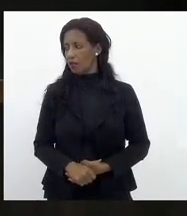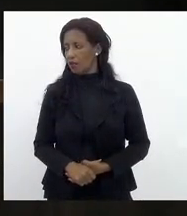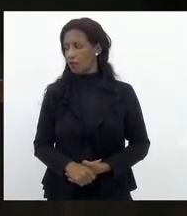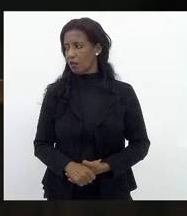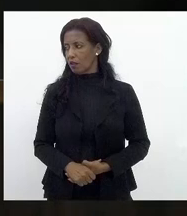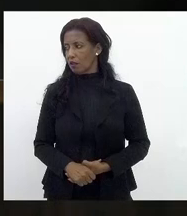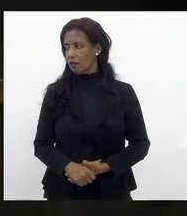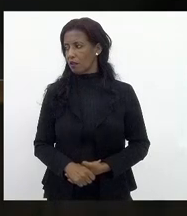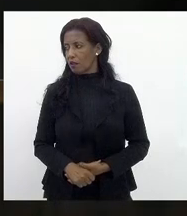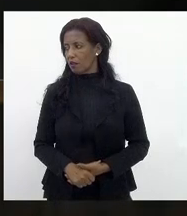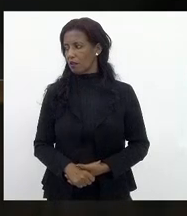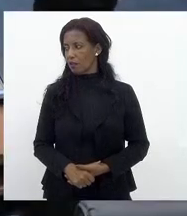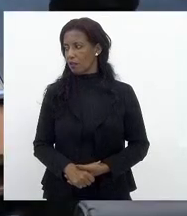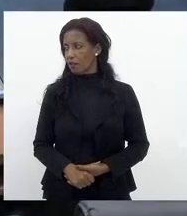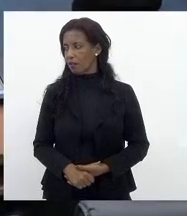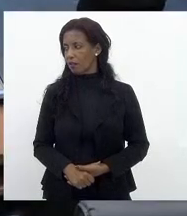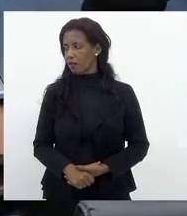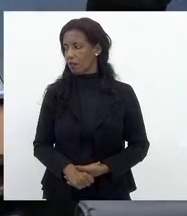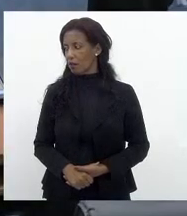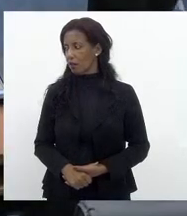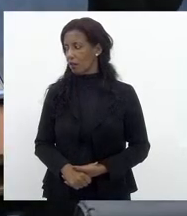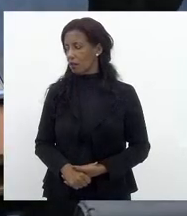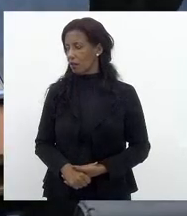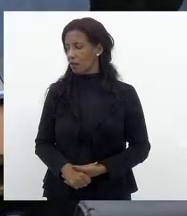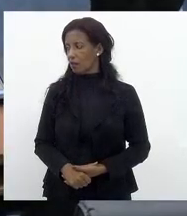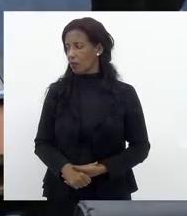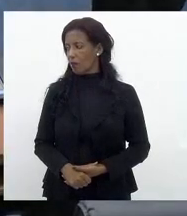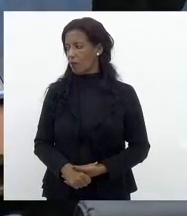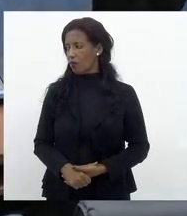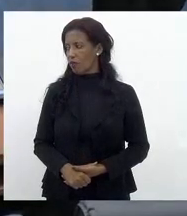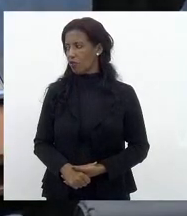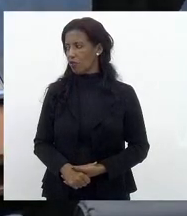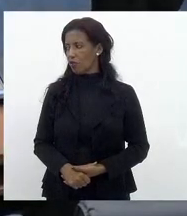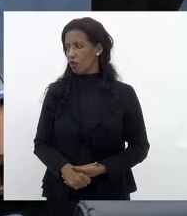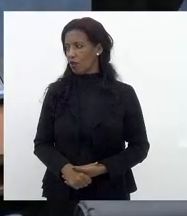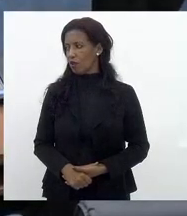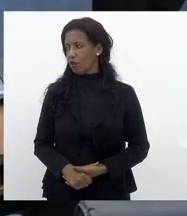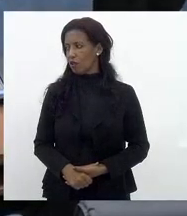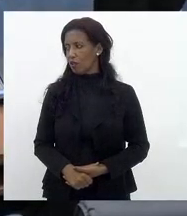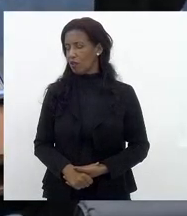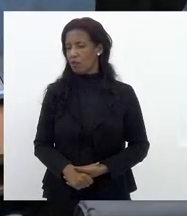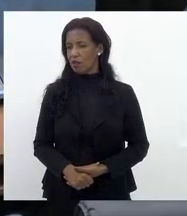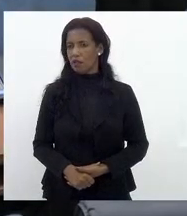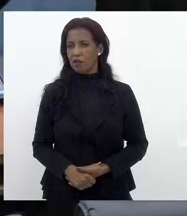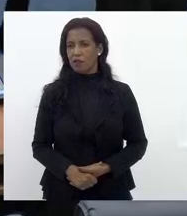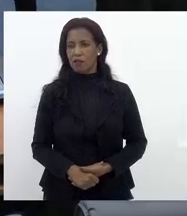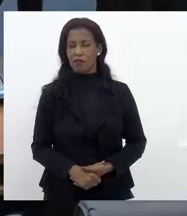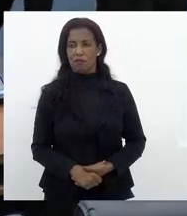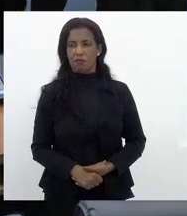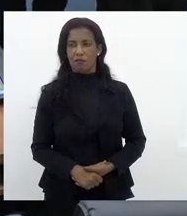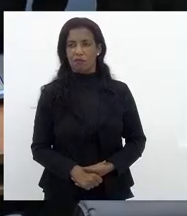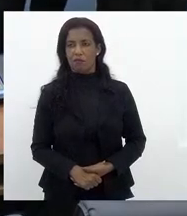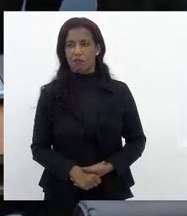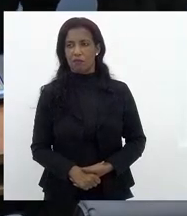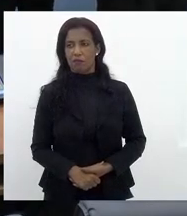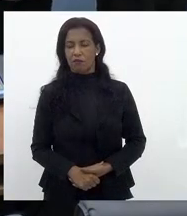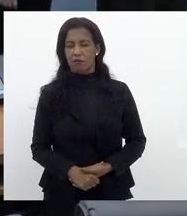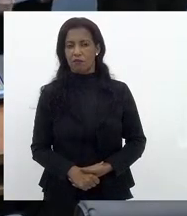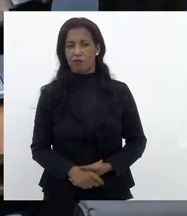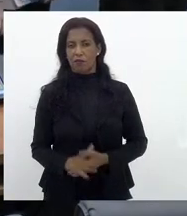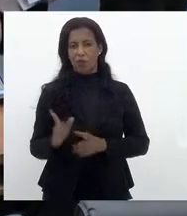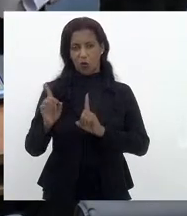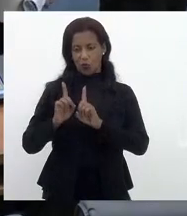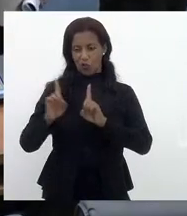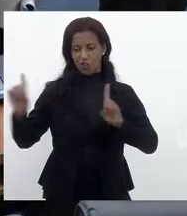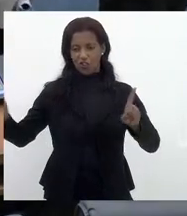eu peço licença a todas EA todos como minha distância é e é uma